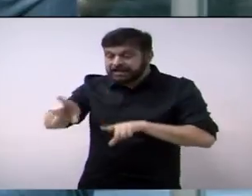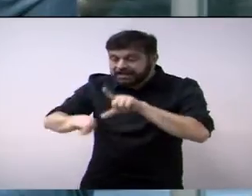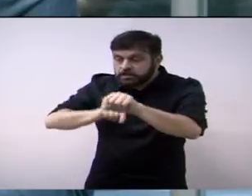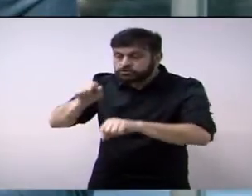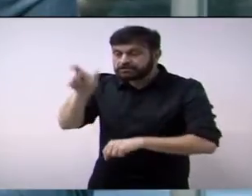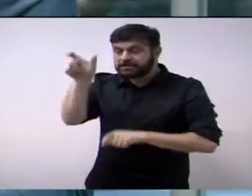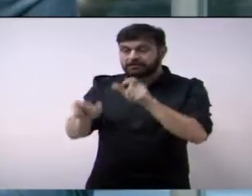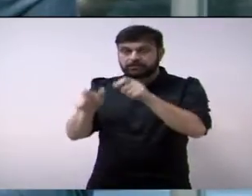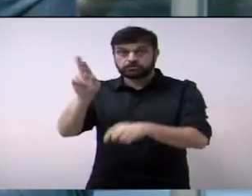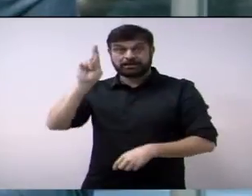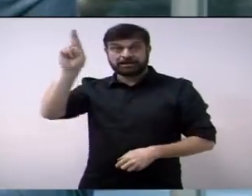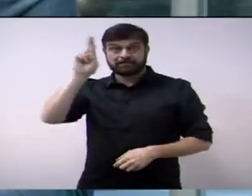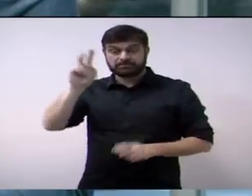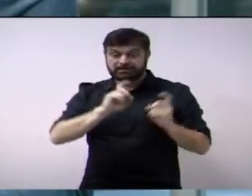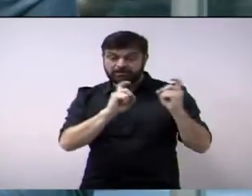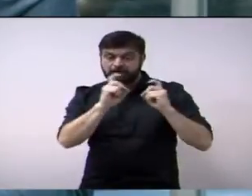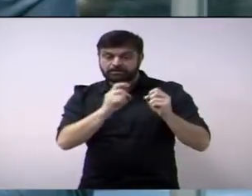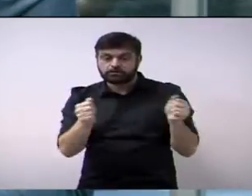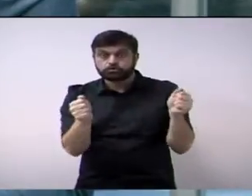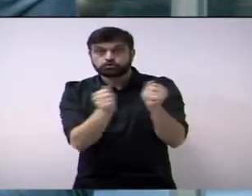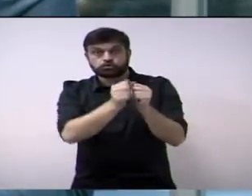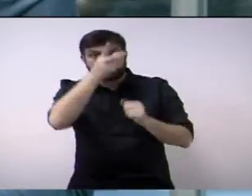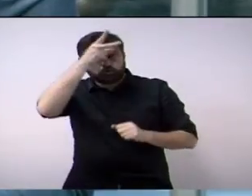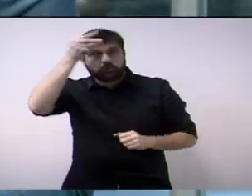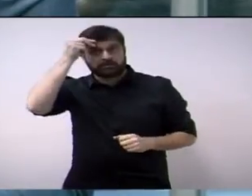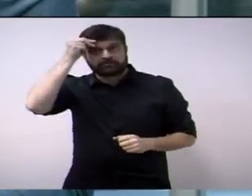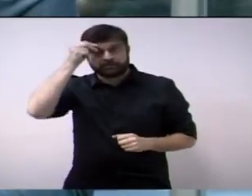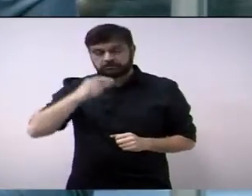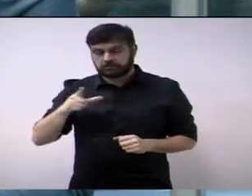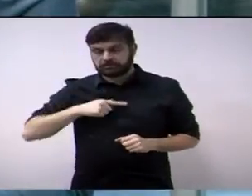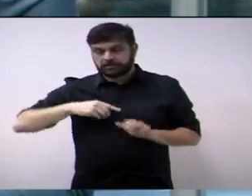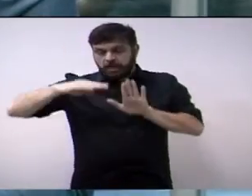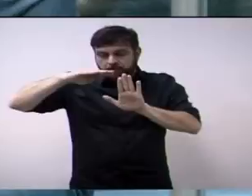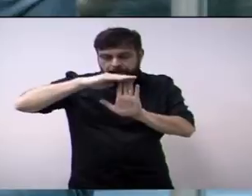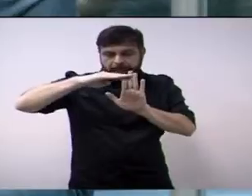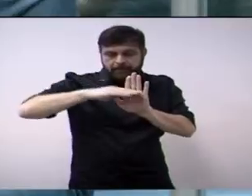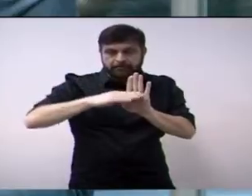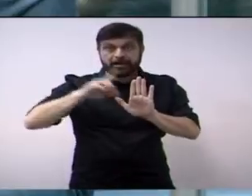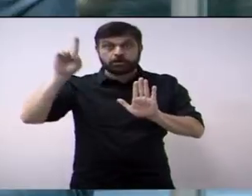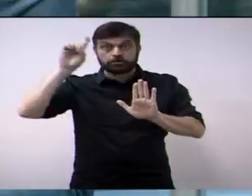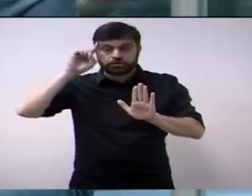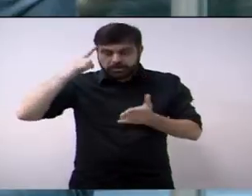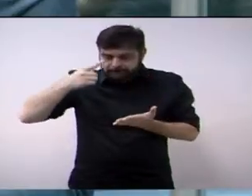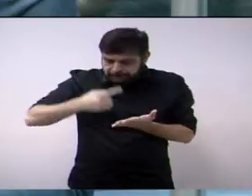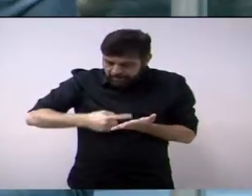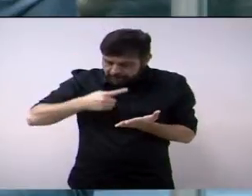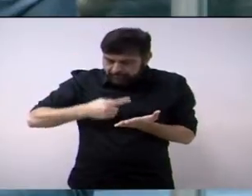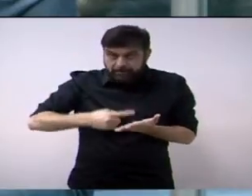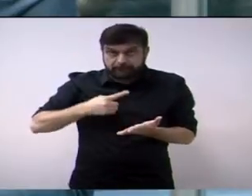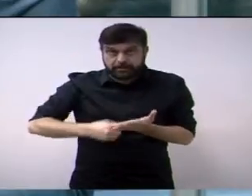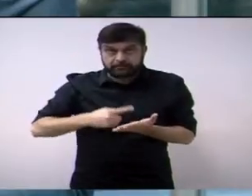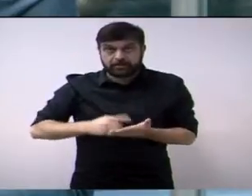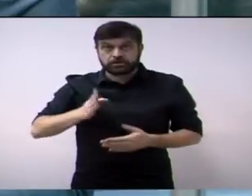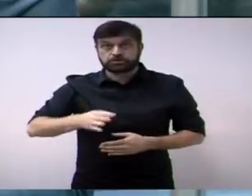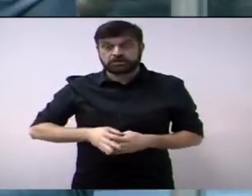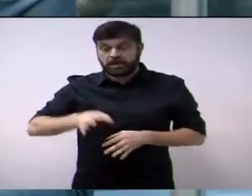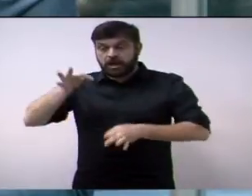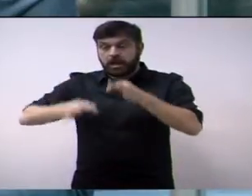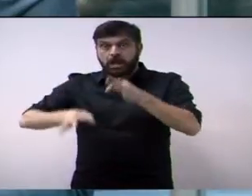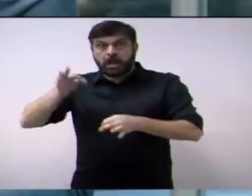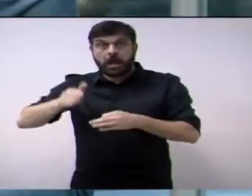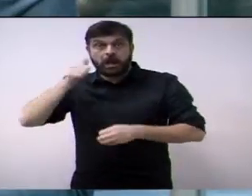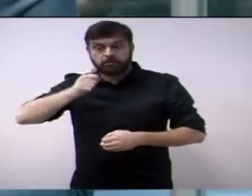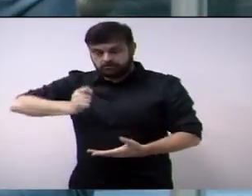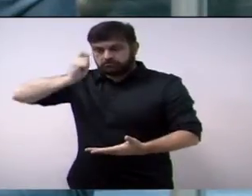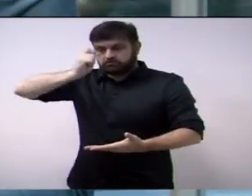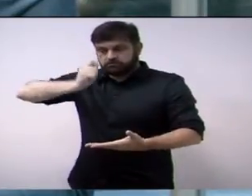discussão. Em reuniões com cronogramas previamente elaborados, conforme a decisão da juíza Marta Brandão